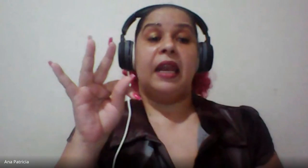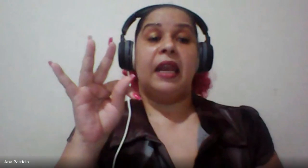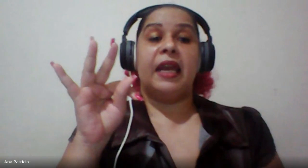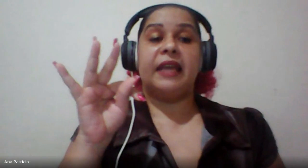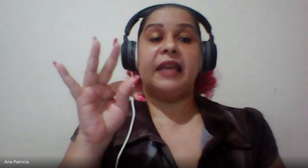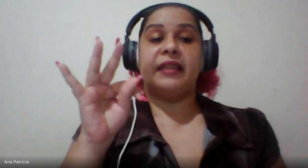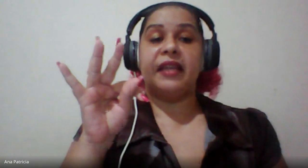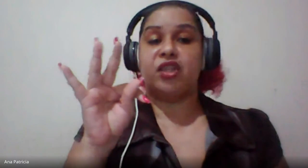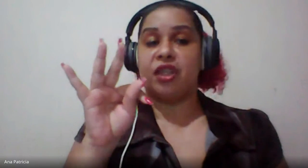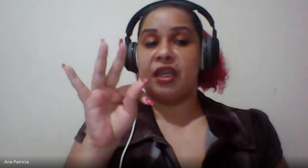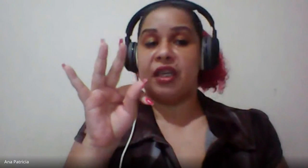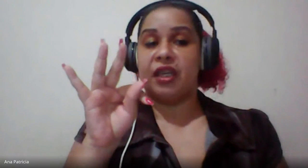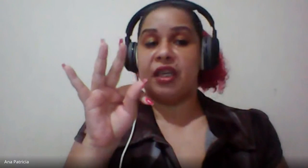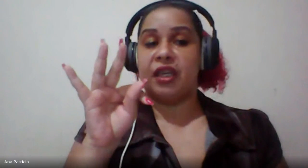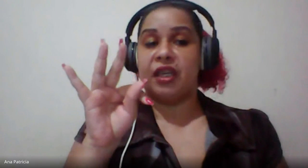Letra G,